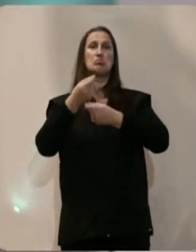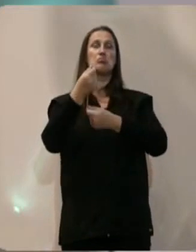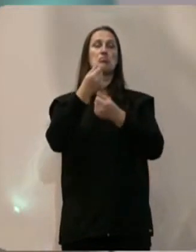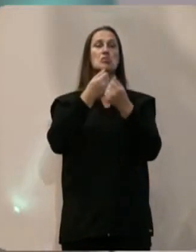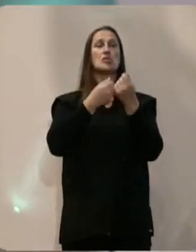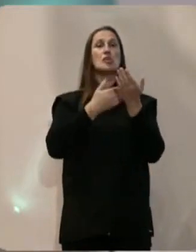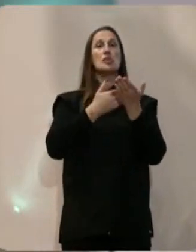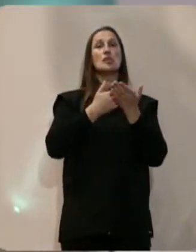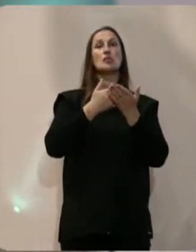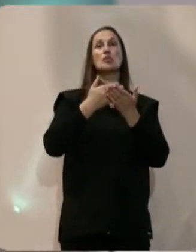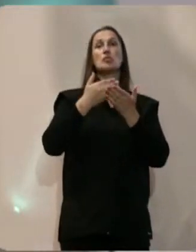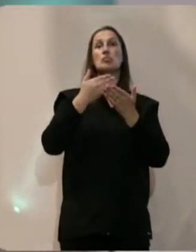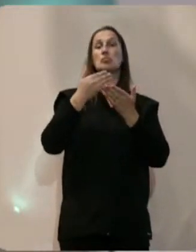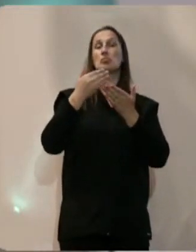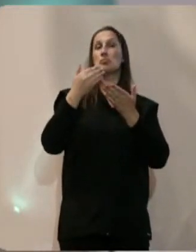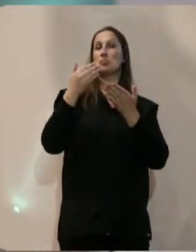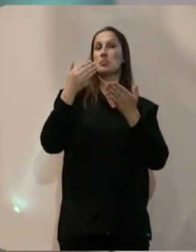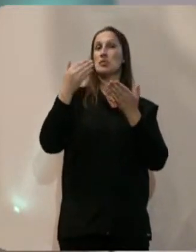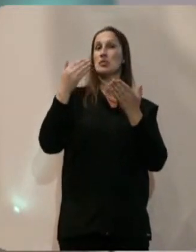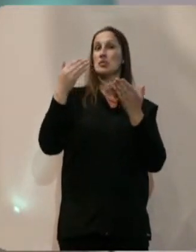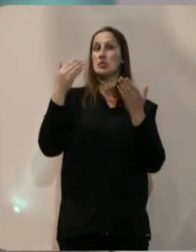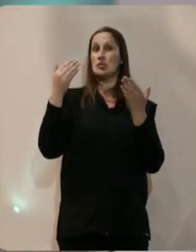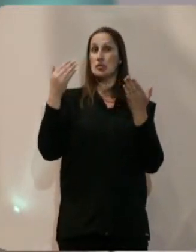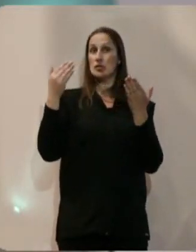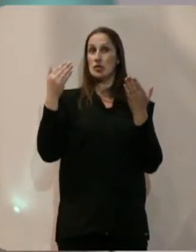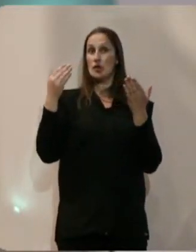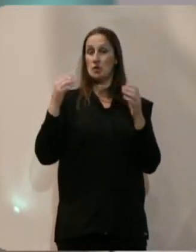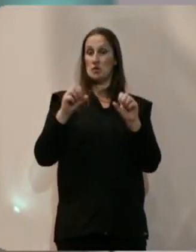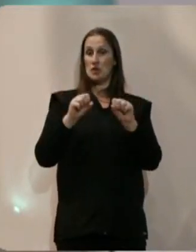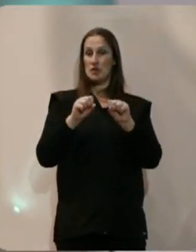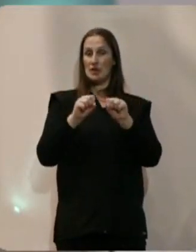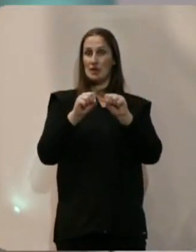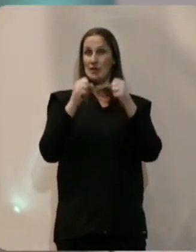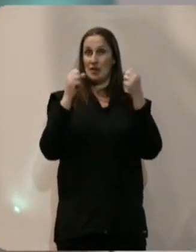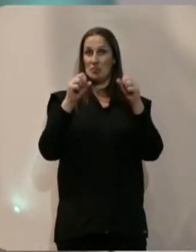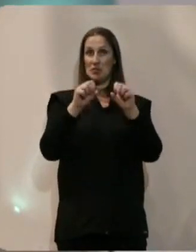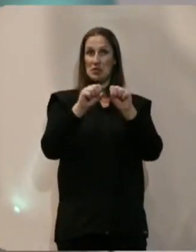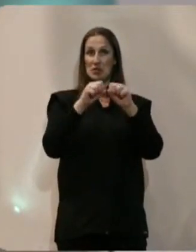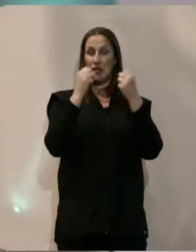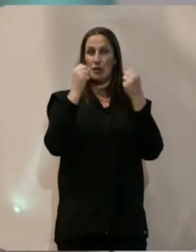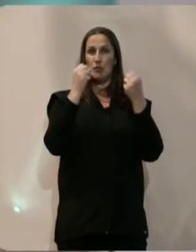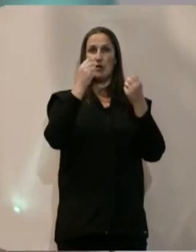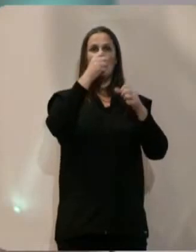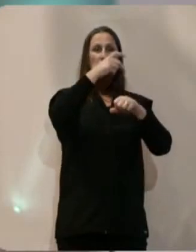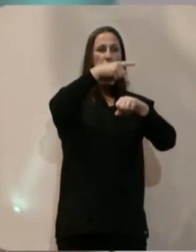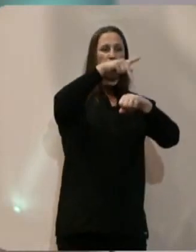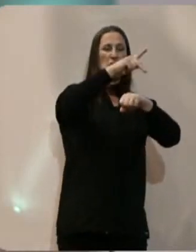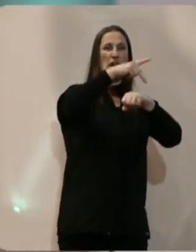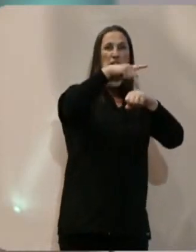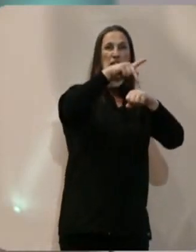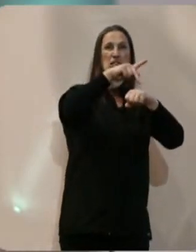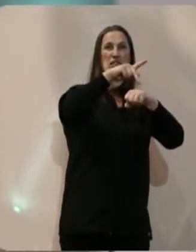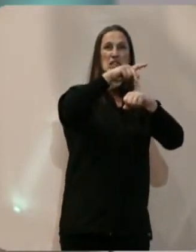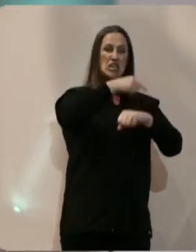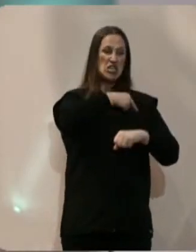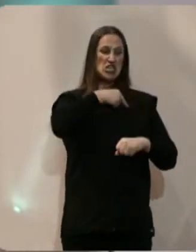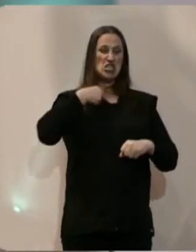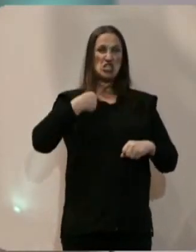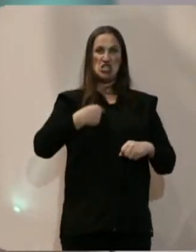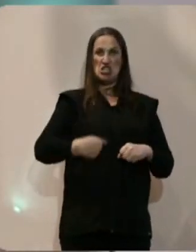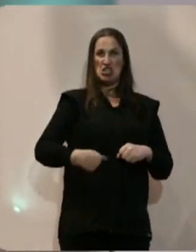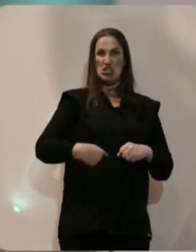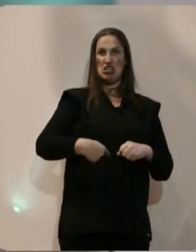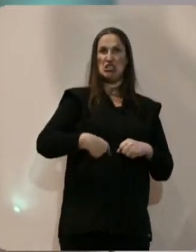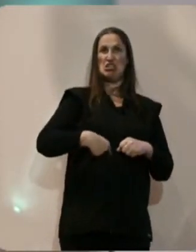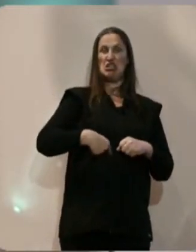começaram a sair os índices de quebra da economia nos países mais ricos do mundo. Você deve ter visto como eu vi